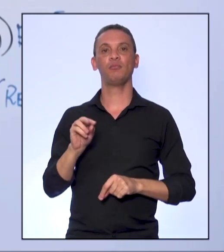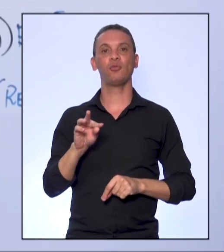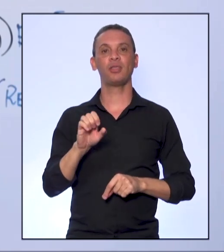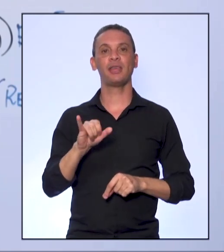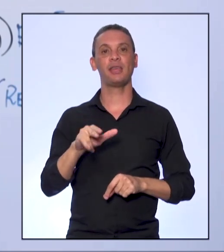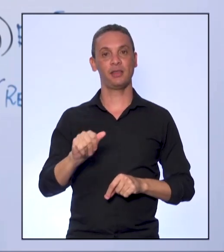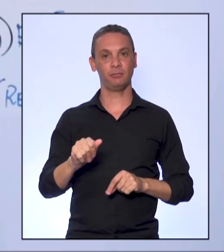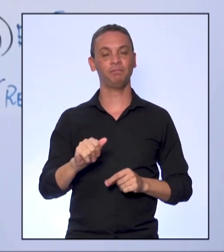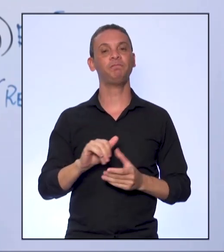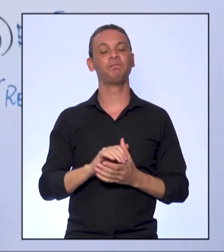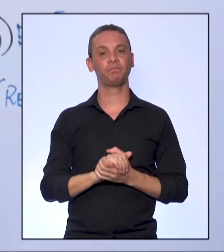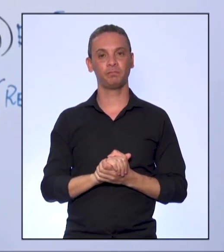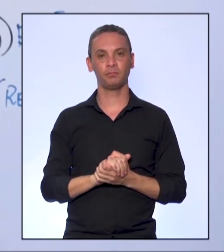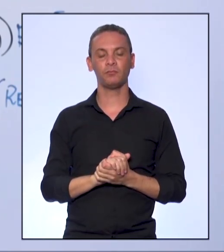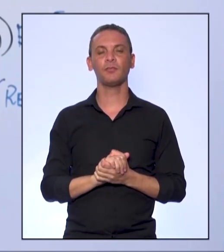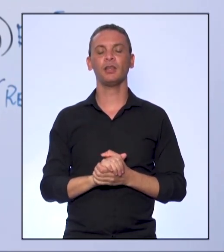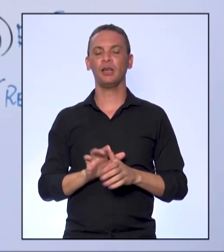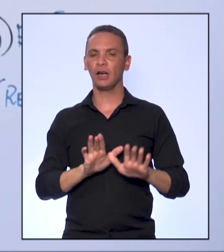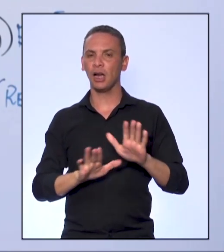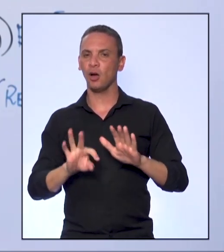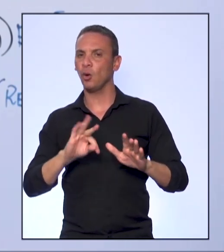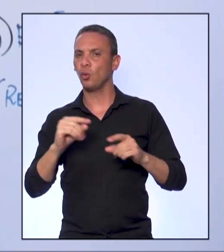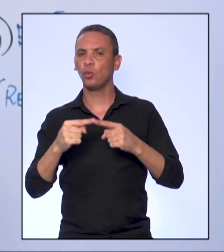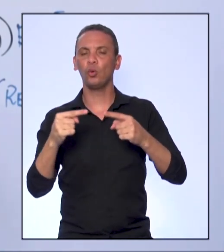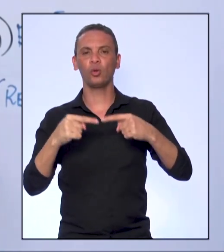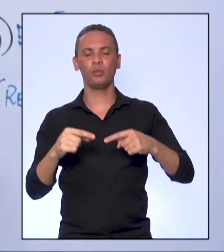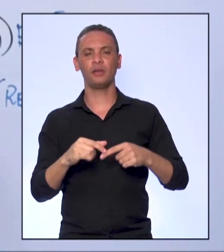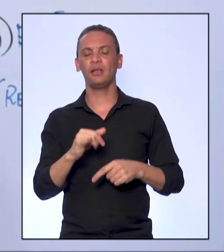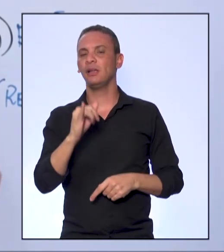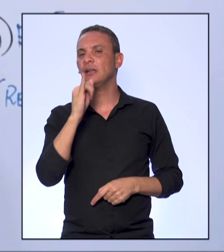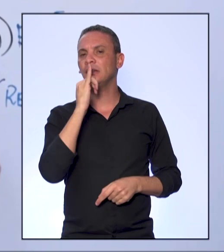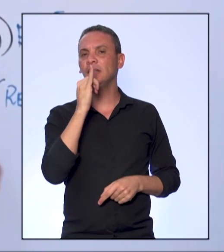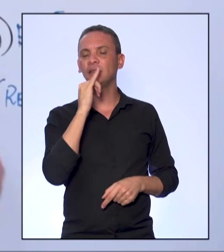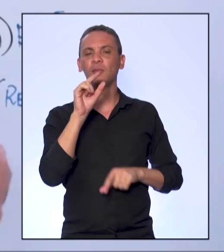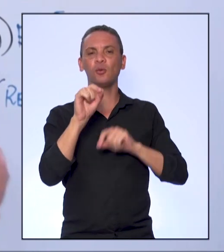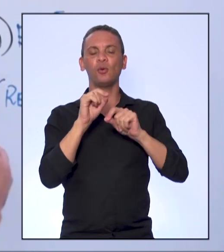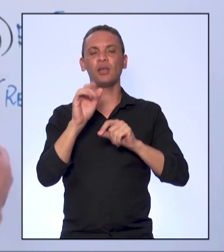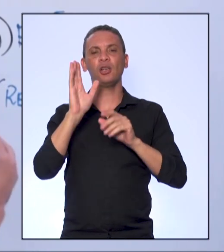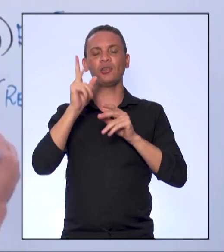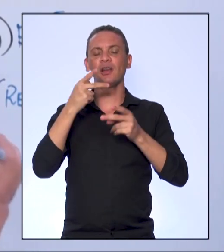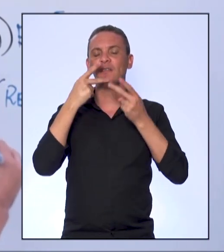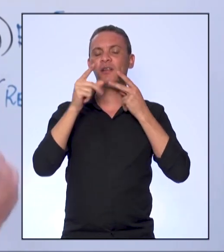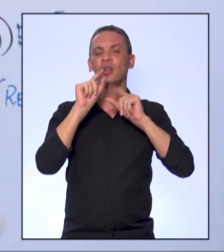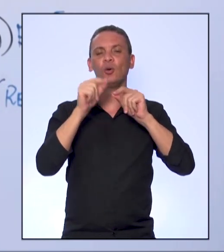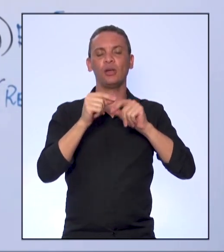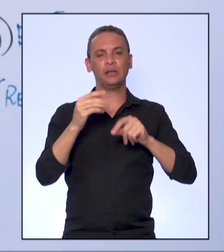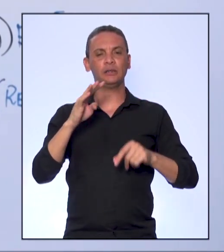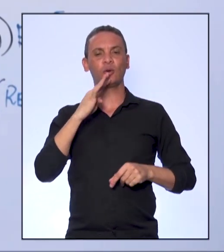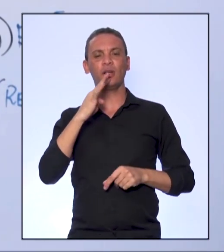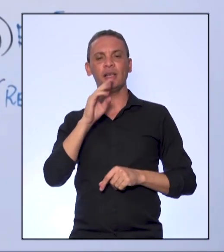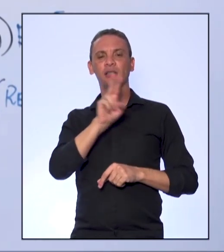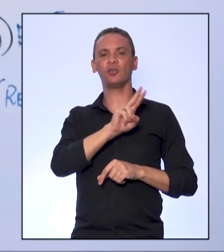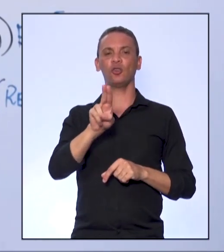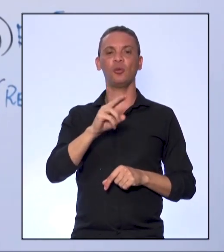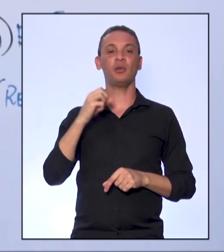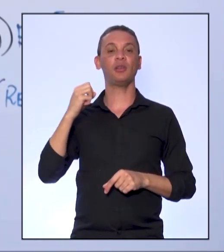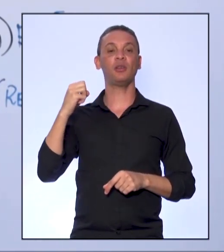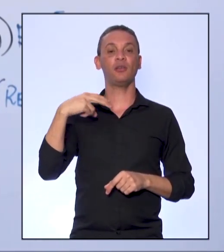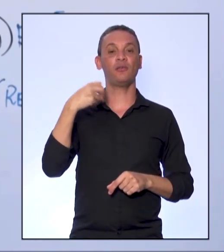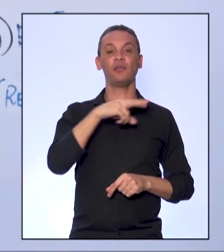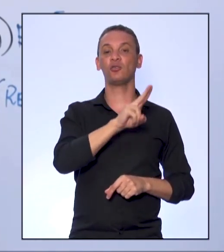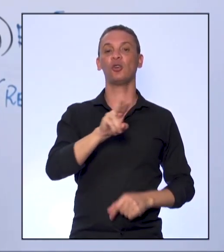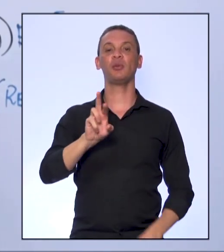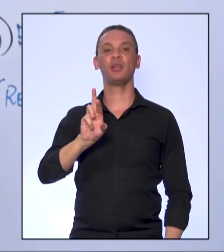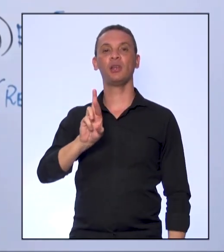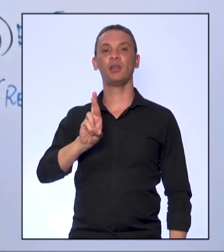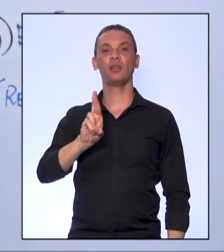proteína em toda a cama do mundo. Me dá exemplo aqui, não sei se você já ouviu falar, mas existe um vírus chamado de rotavírus. Já